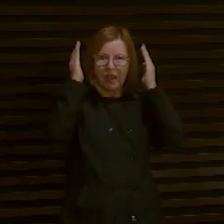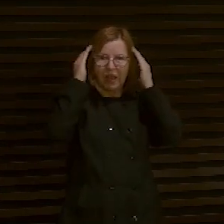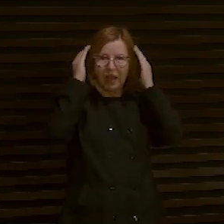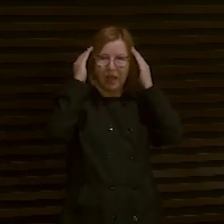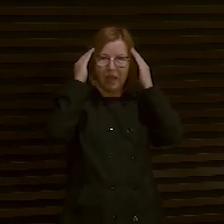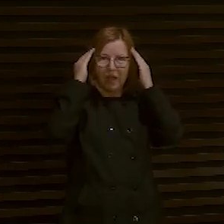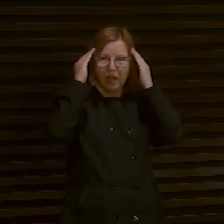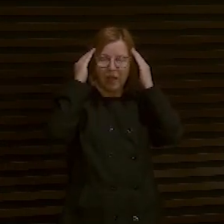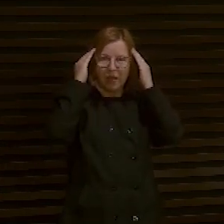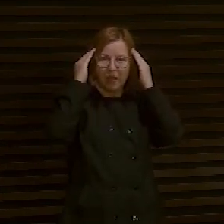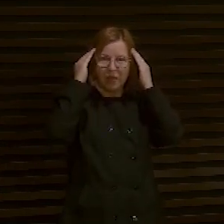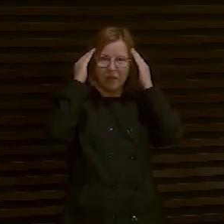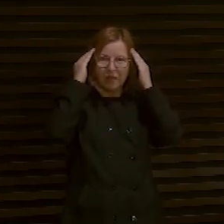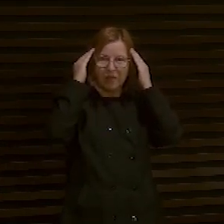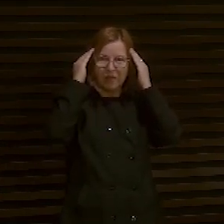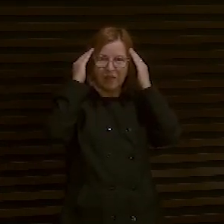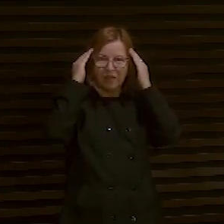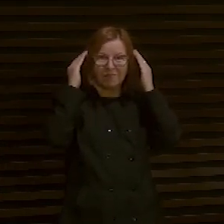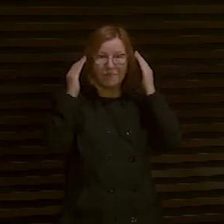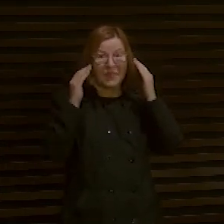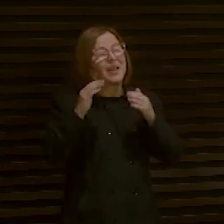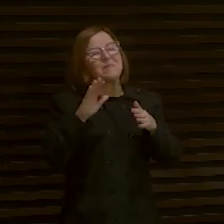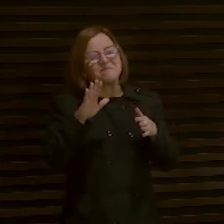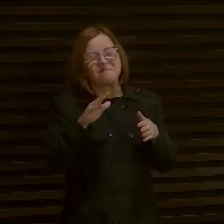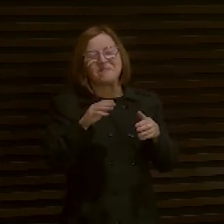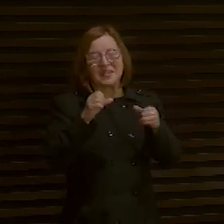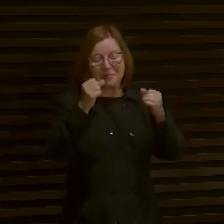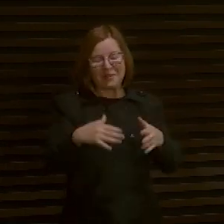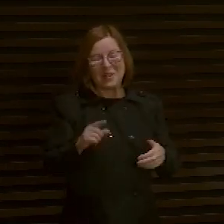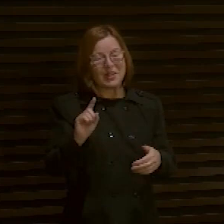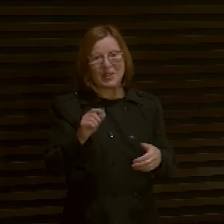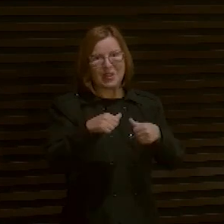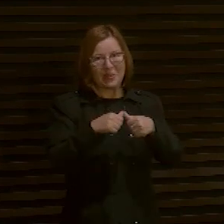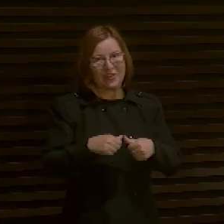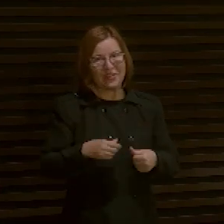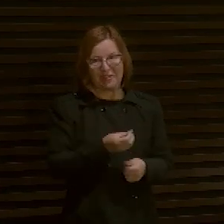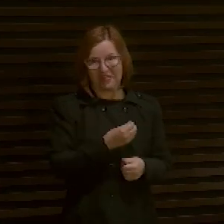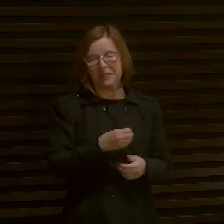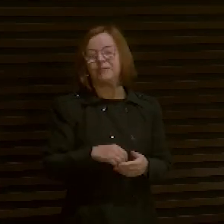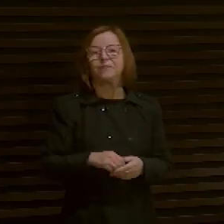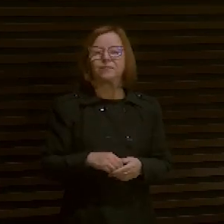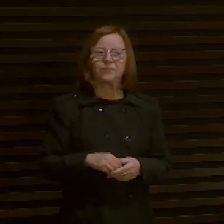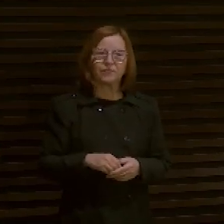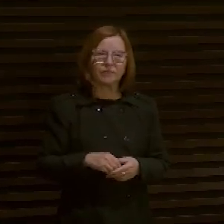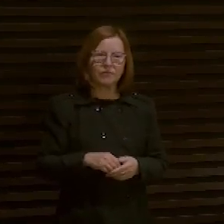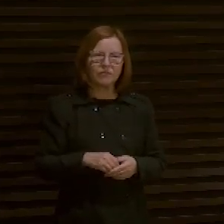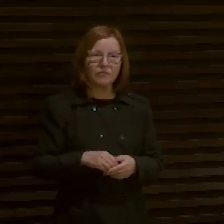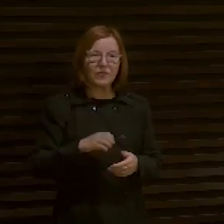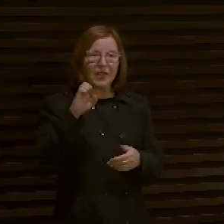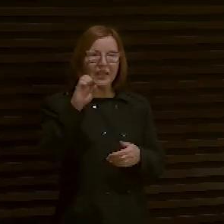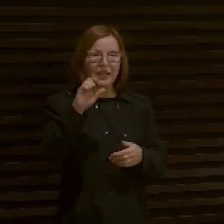Eliseu multiplicou a farinha e o azeite com a viúva de Sarepta. Vocês lembram disso? Dessa história? Eliseu,